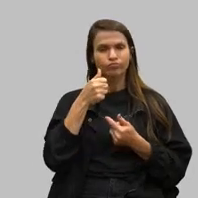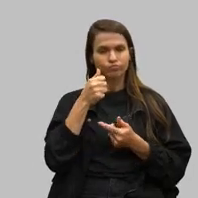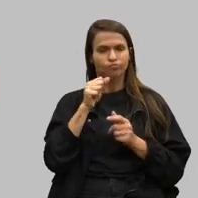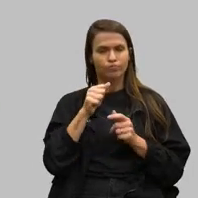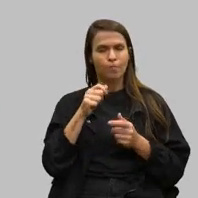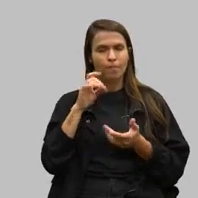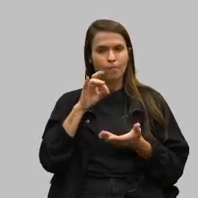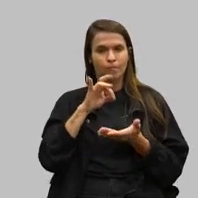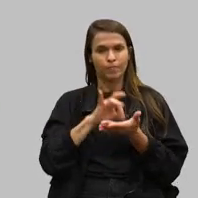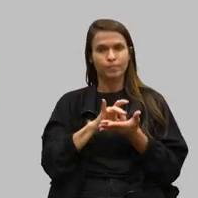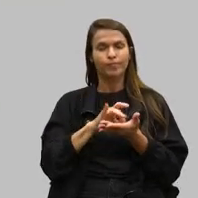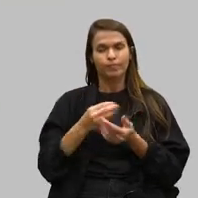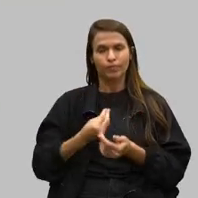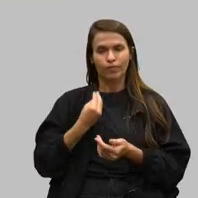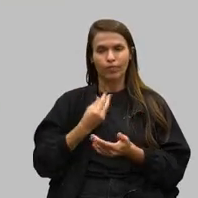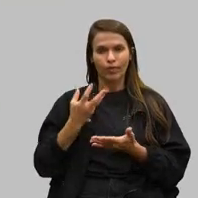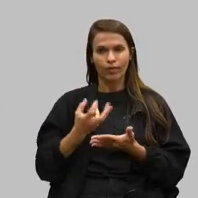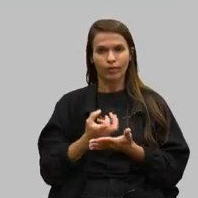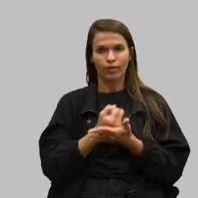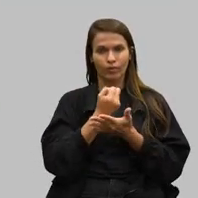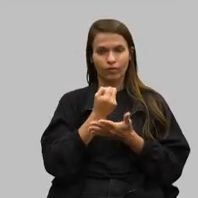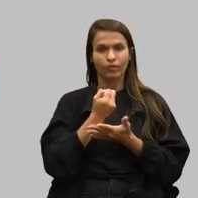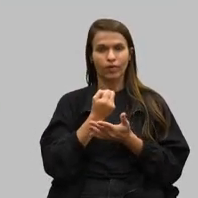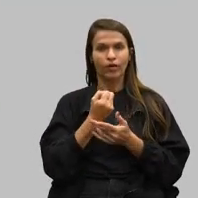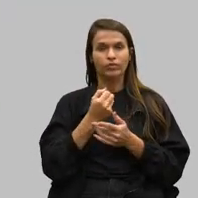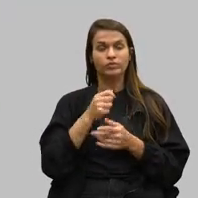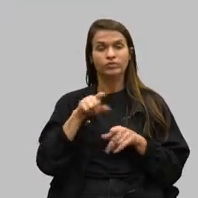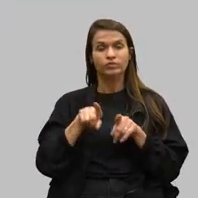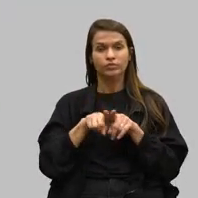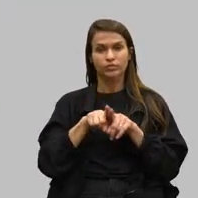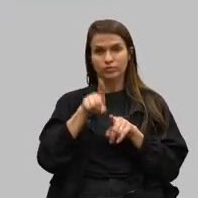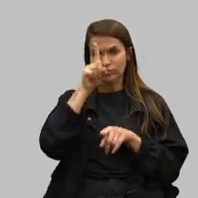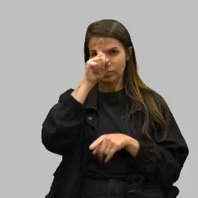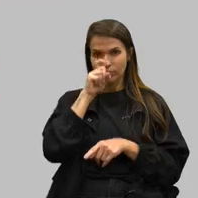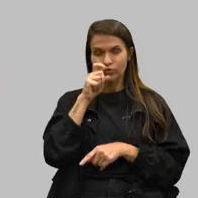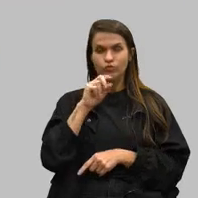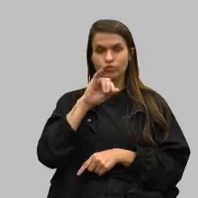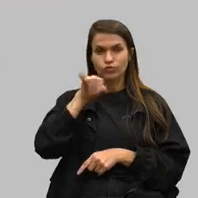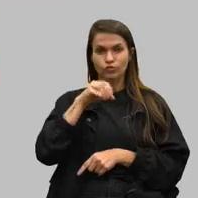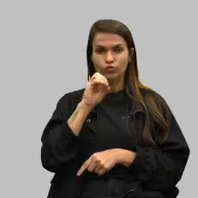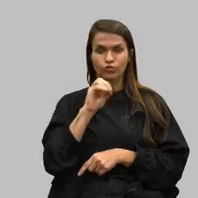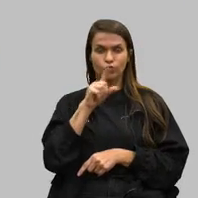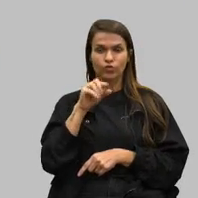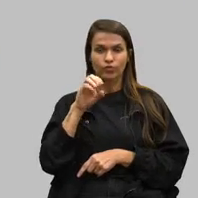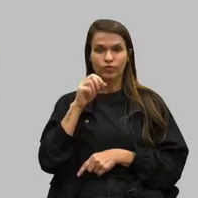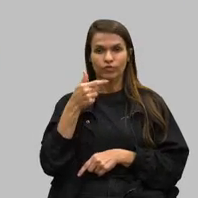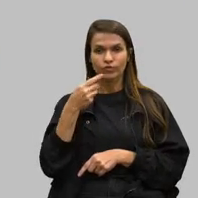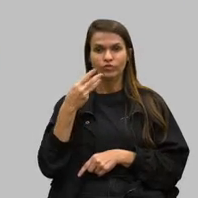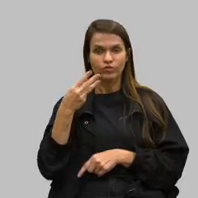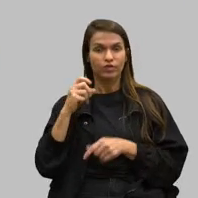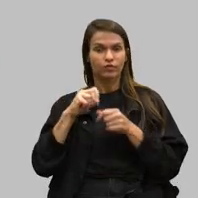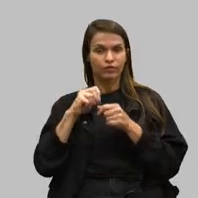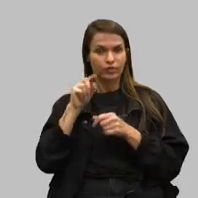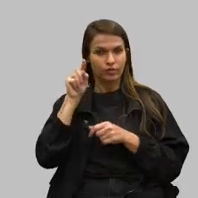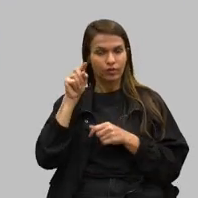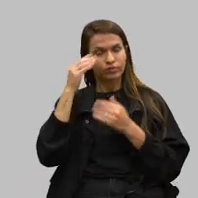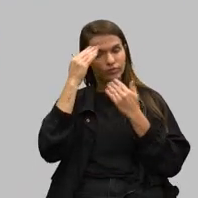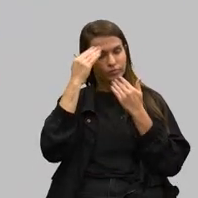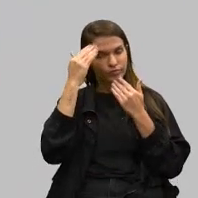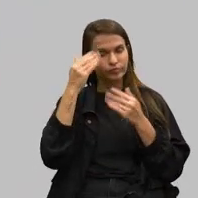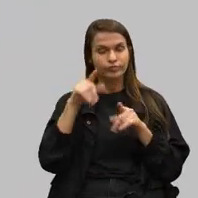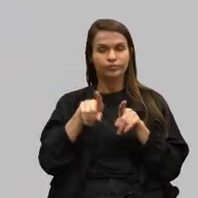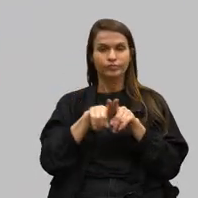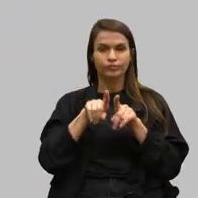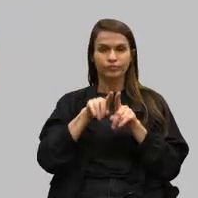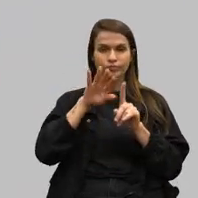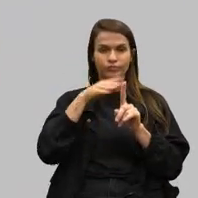muitas pessoas que ocupariam o espaço que no João VIII está sendo feito lá. Então, é nosso agradecimento. E na OTC também,